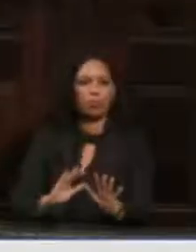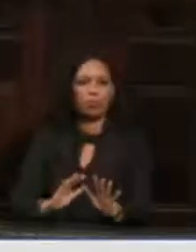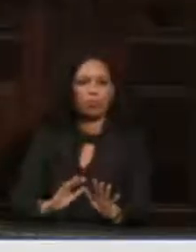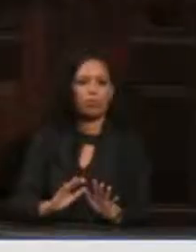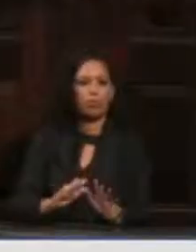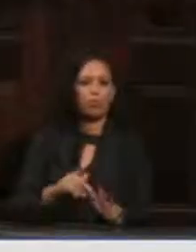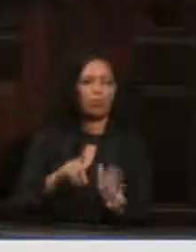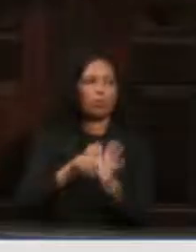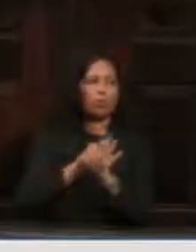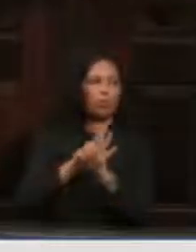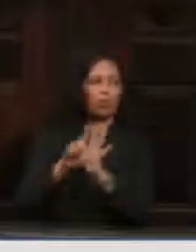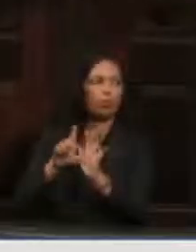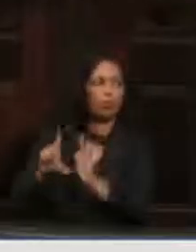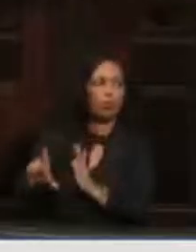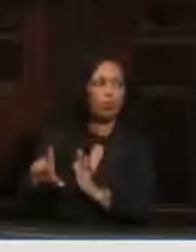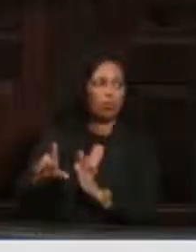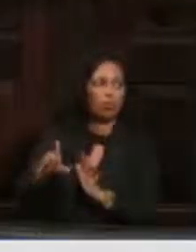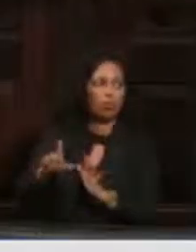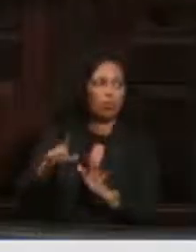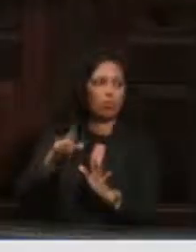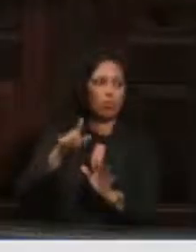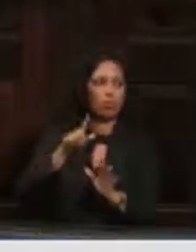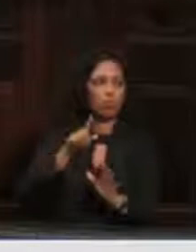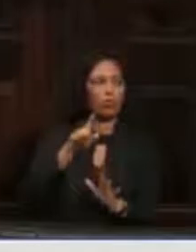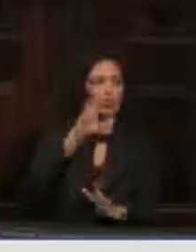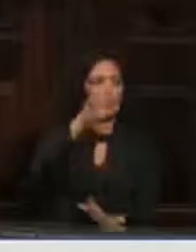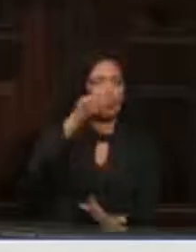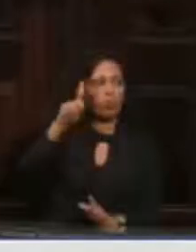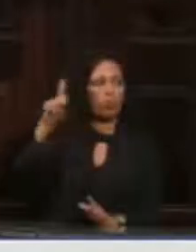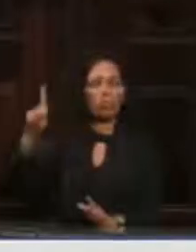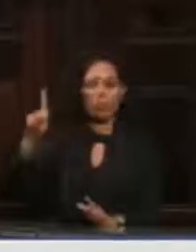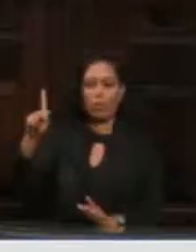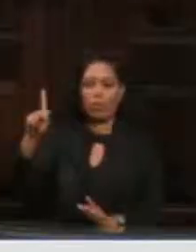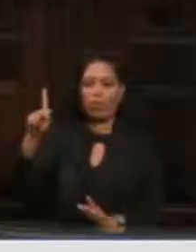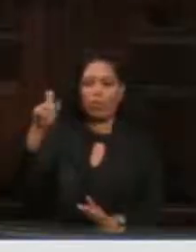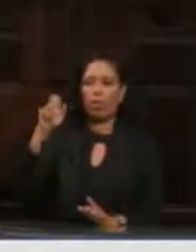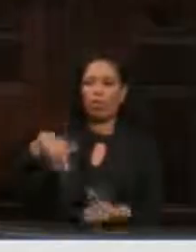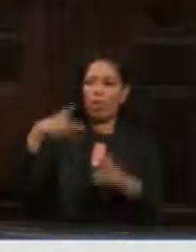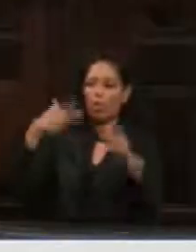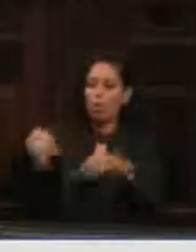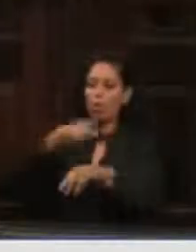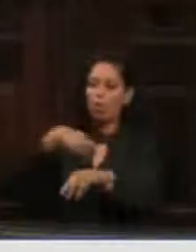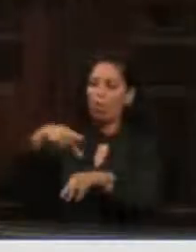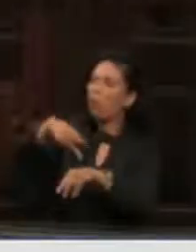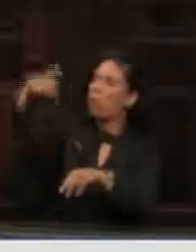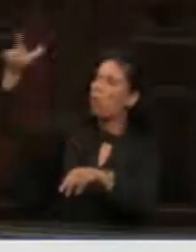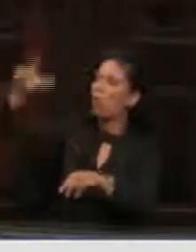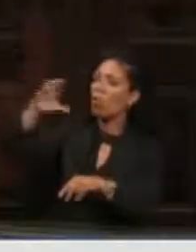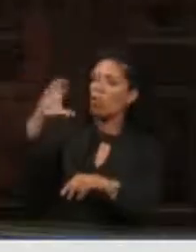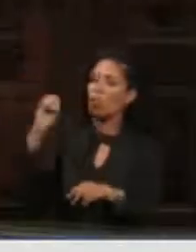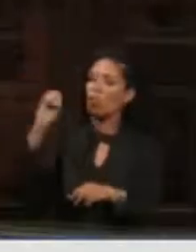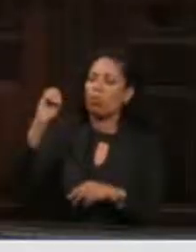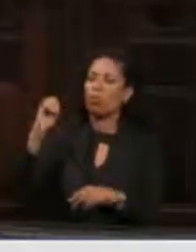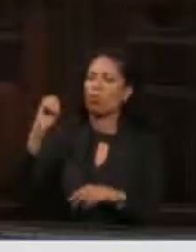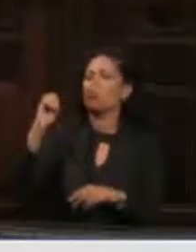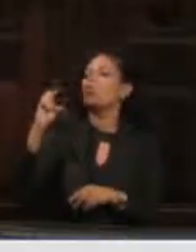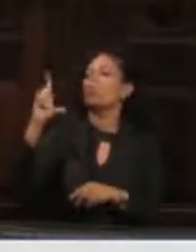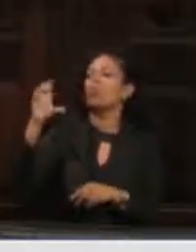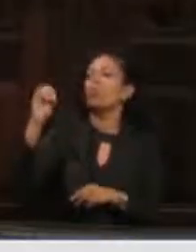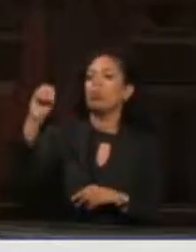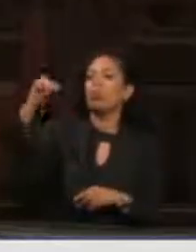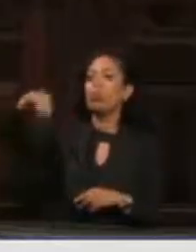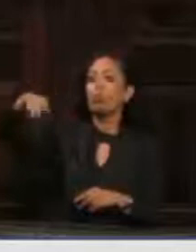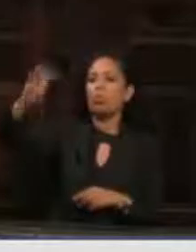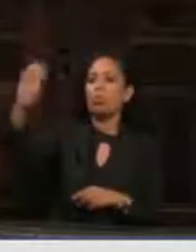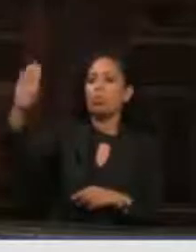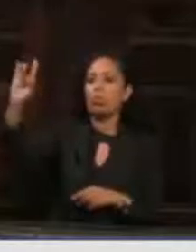o projeto de UPP é uma cópia da Colômbia. E por onde nós andamos na Colômbia, você tem